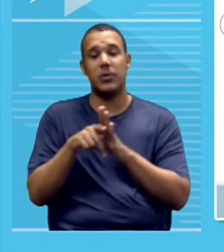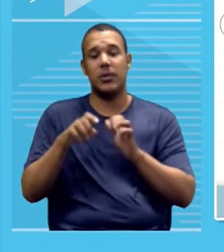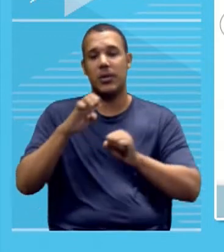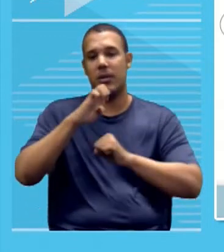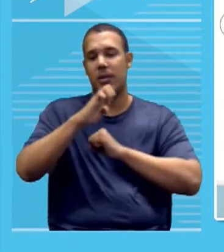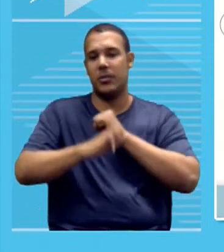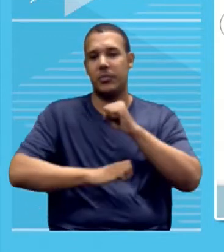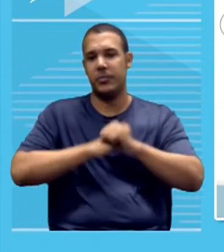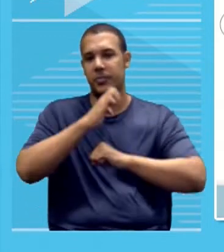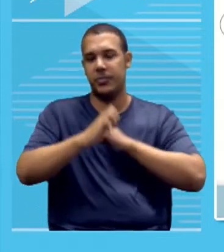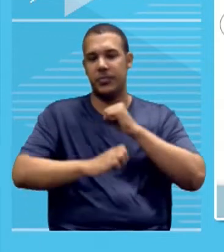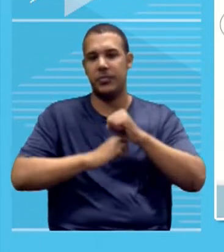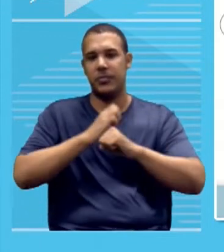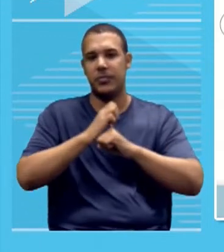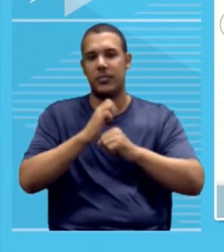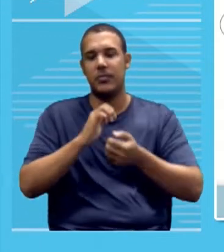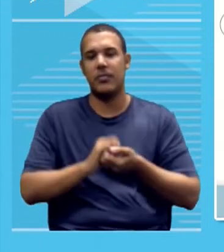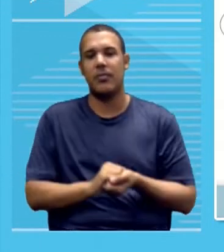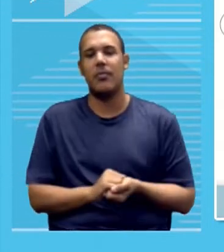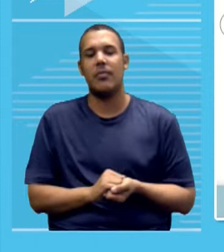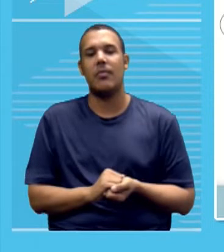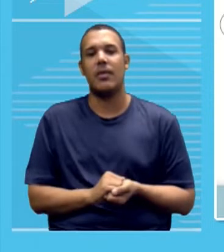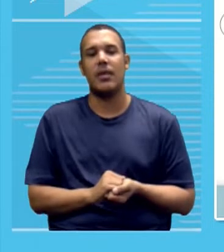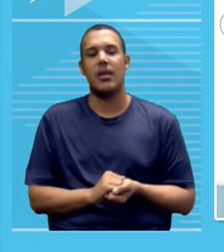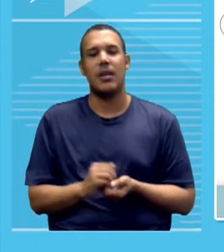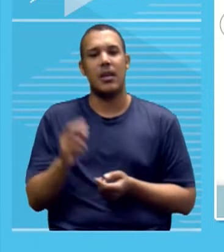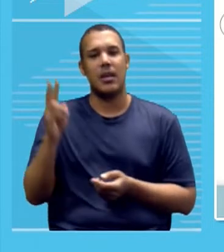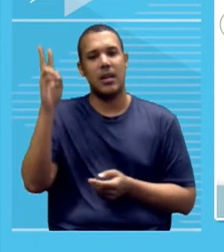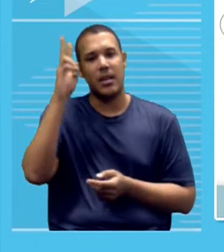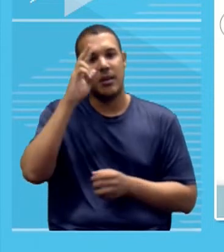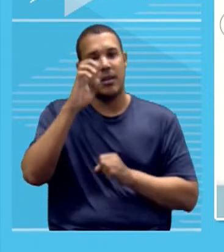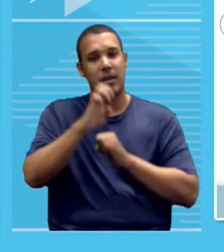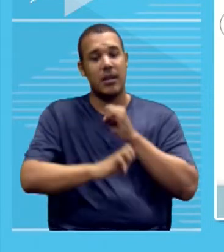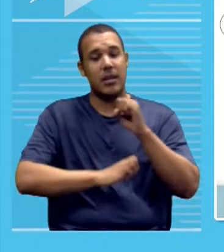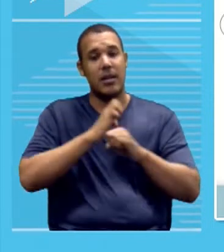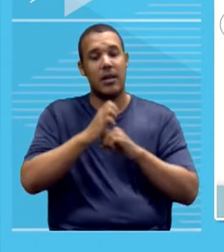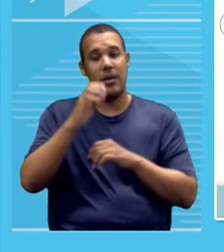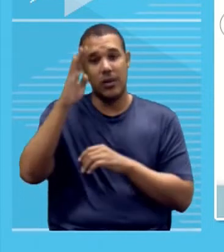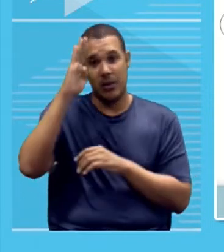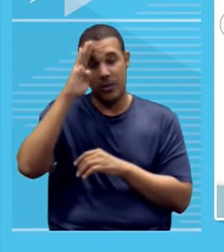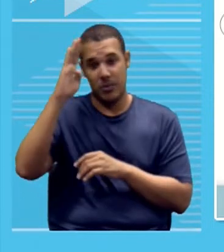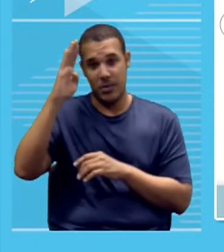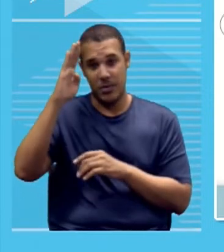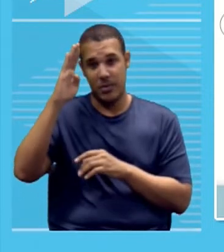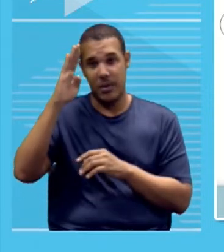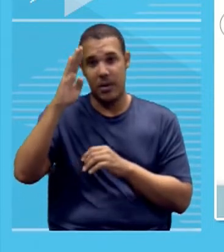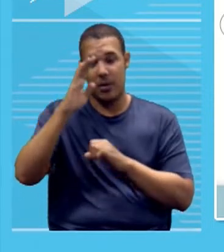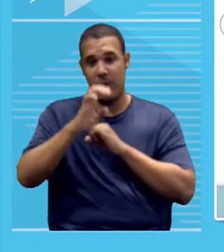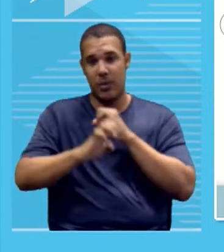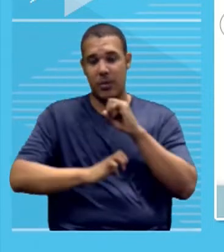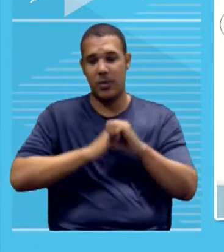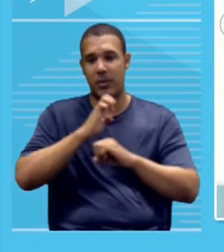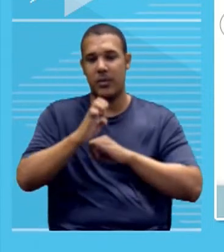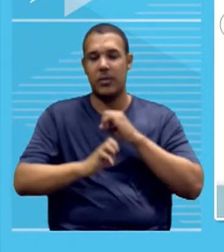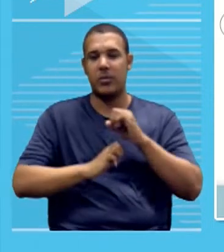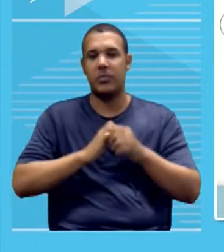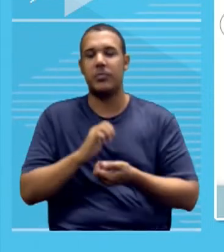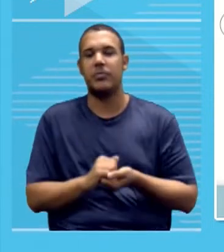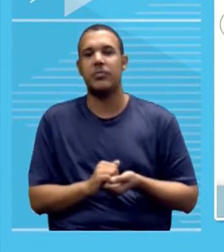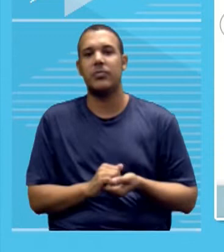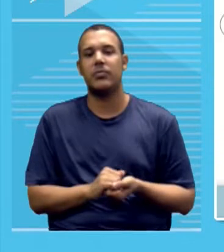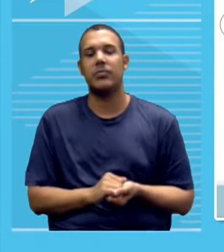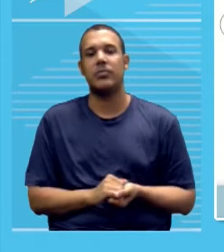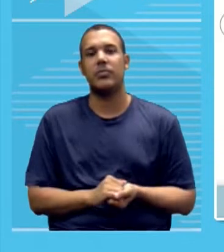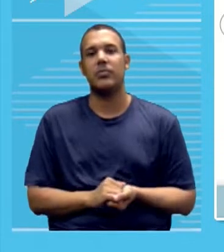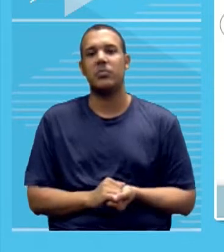bom? Lembrando aí que o elétron, ele é a principal parte do show. E a carga elementar